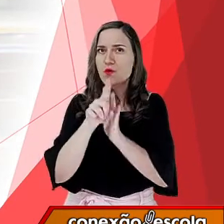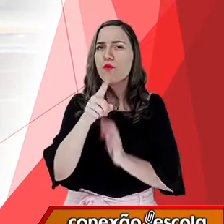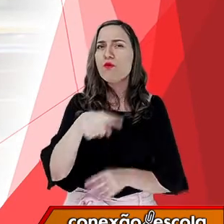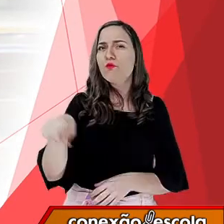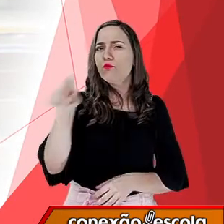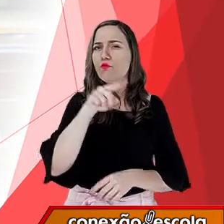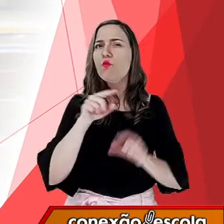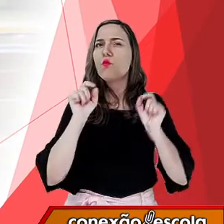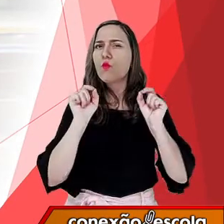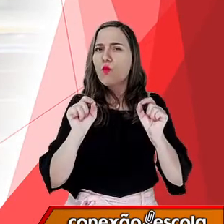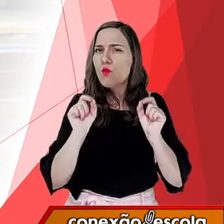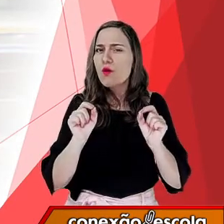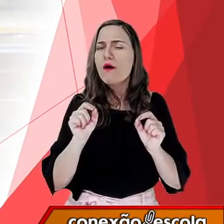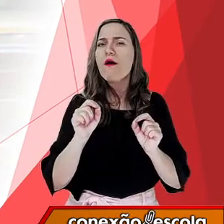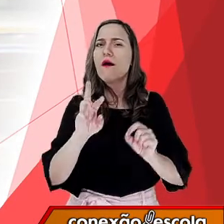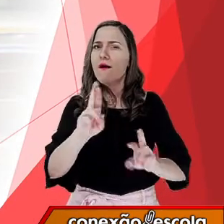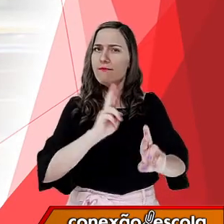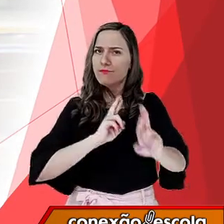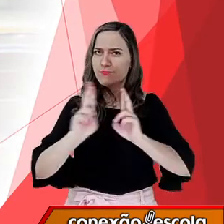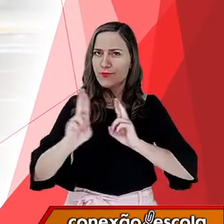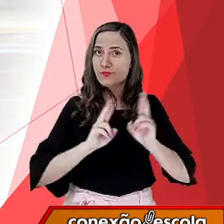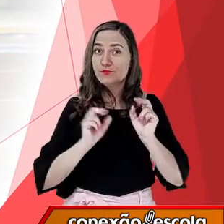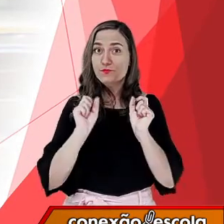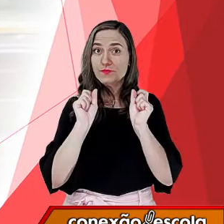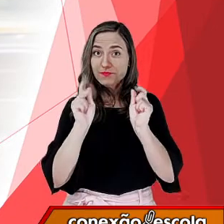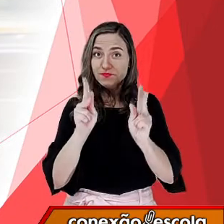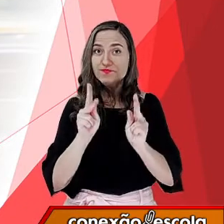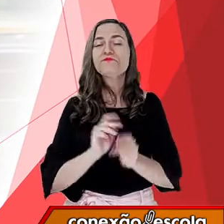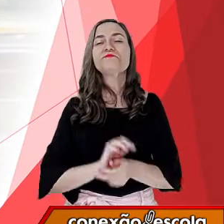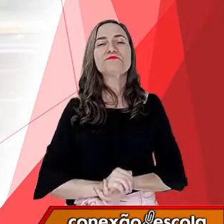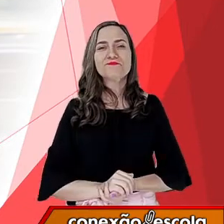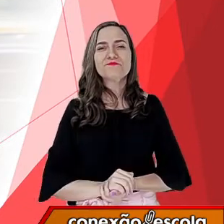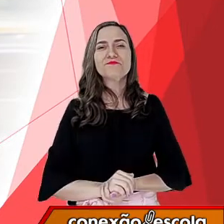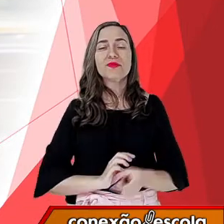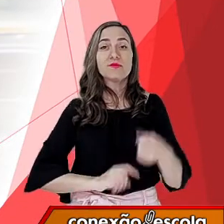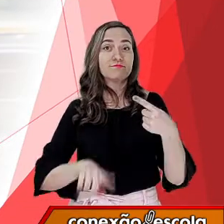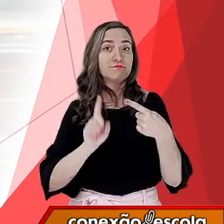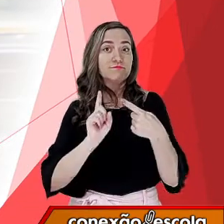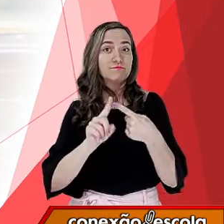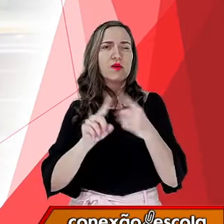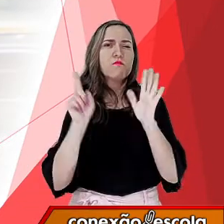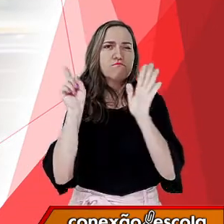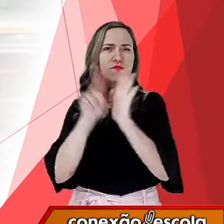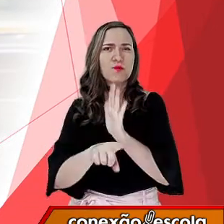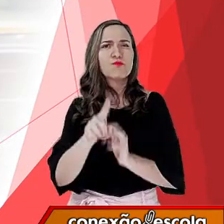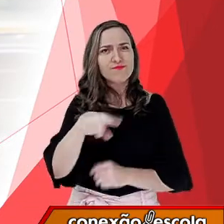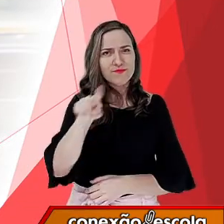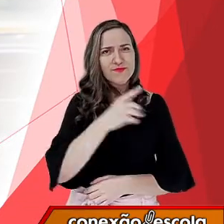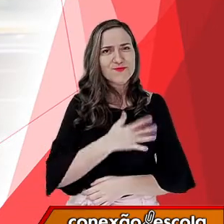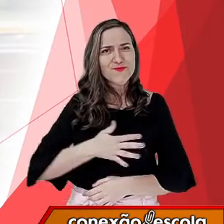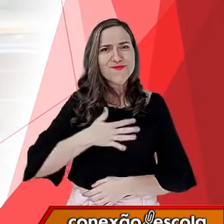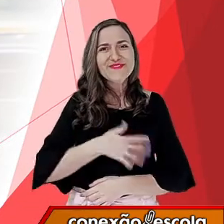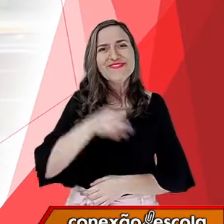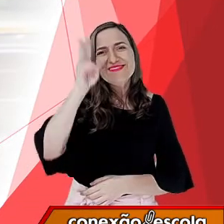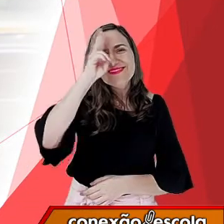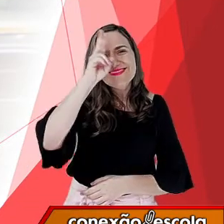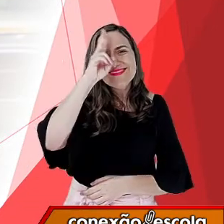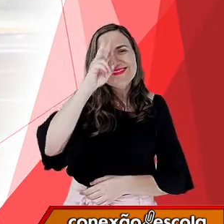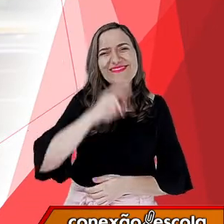vocês respondessem algumas perguntas. Primeira, vocês gostaram da